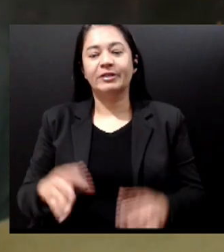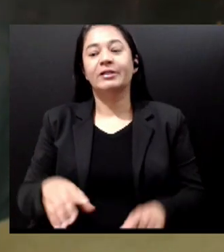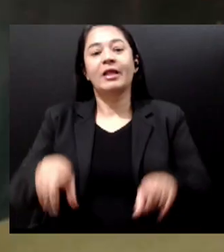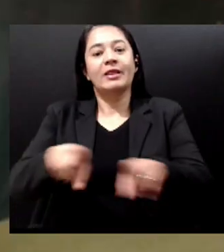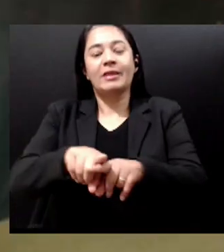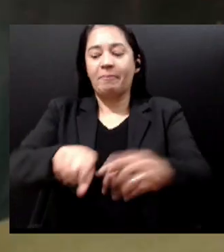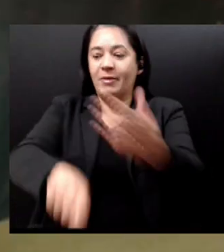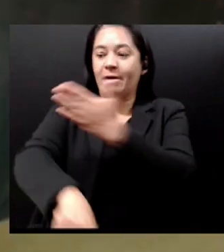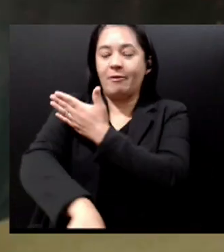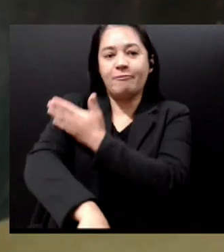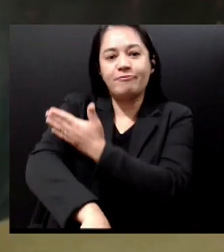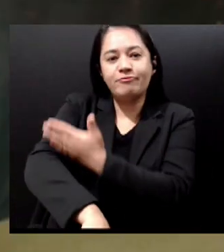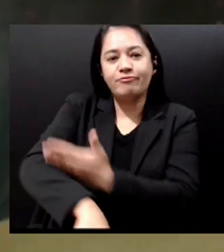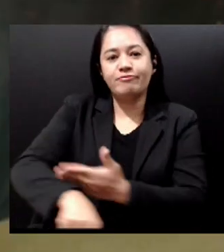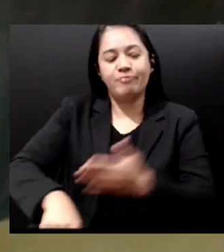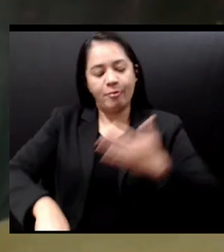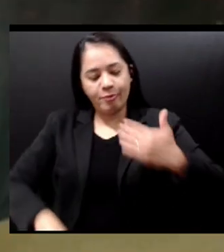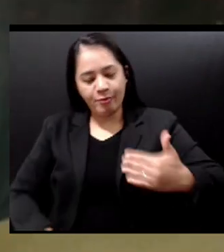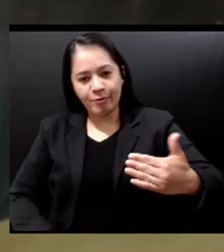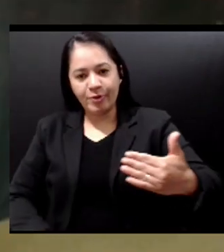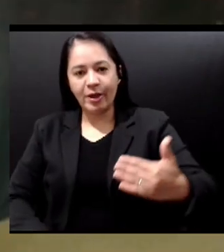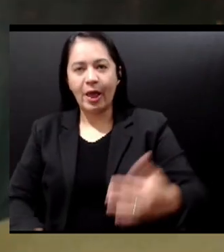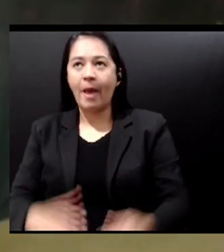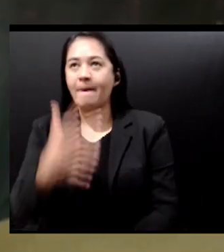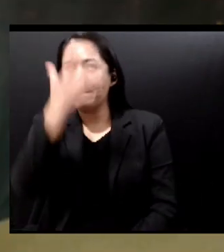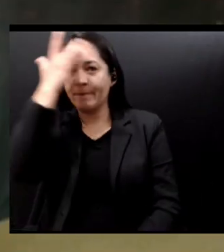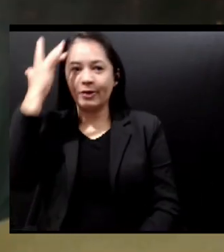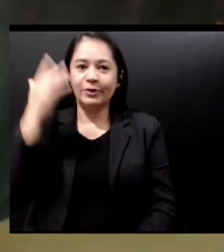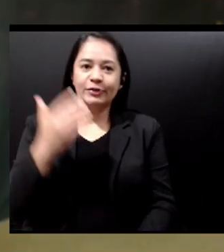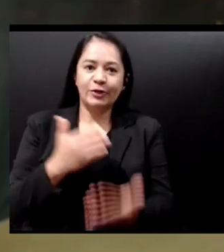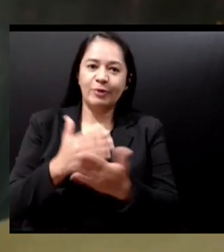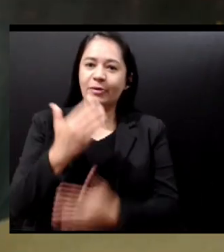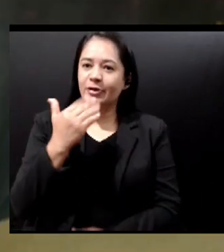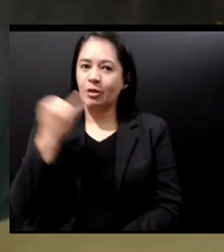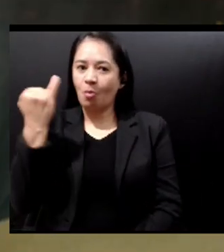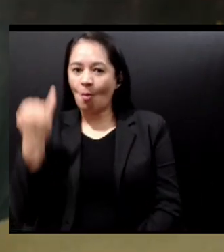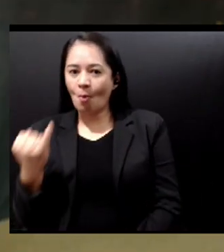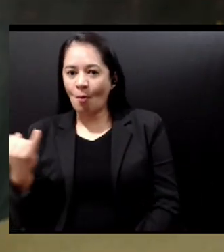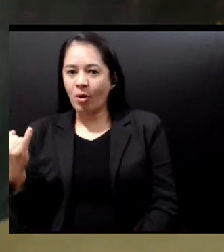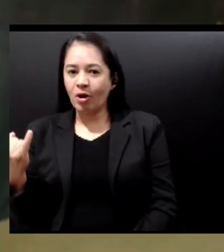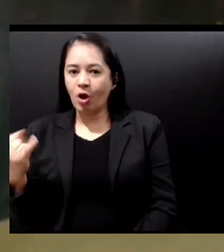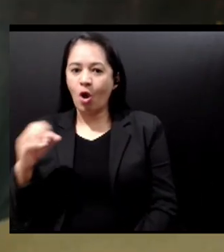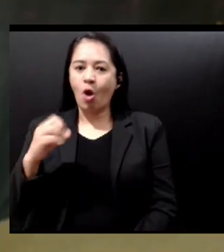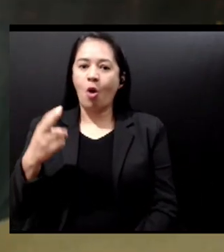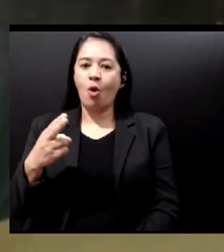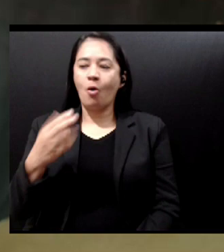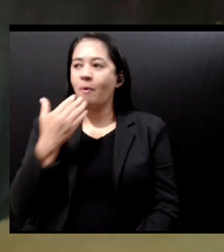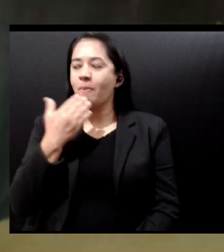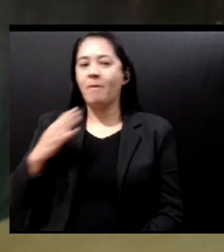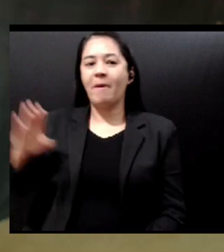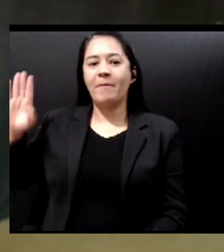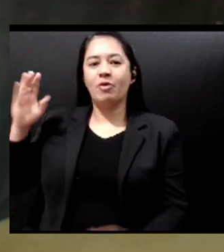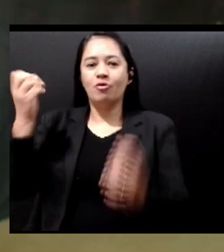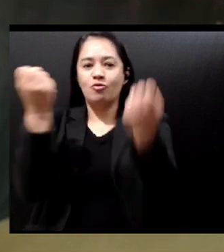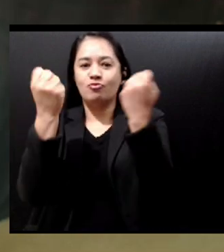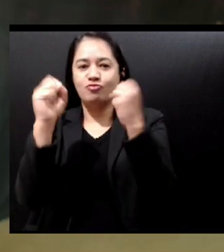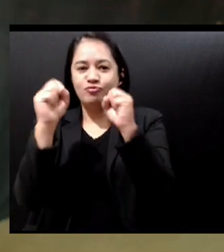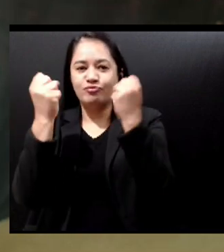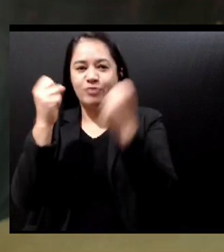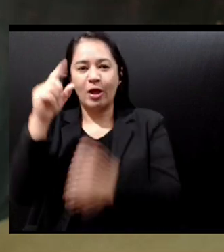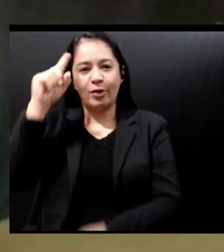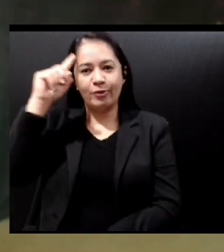uma dieta na segunda-feira, um projeto novo, ou então a promessa de se exercitar todos os dias, e aí depois, no meio do